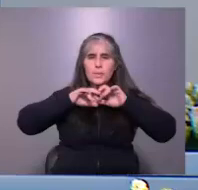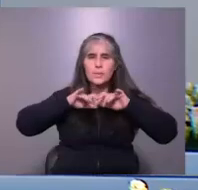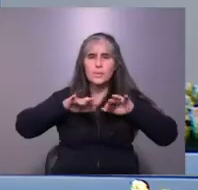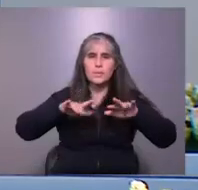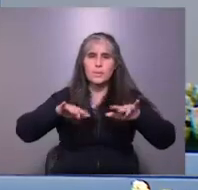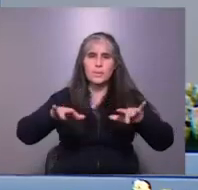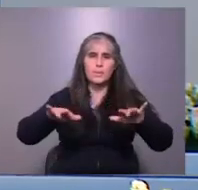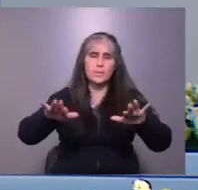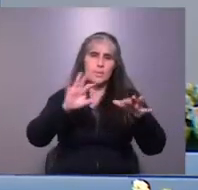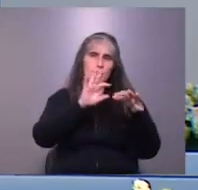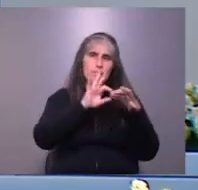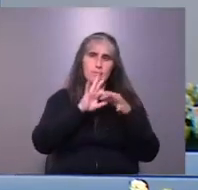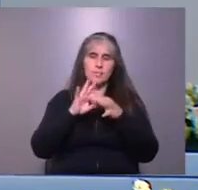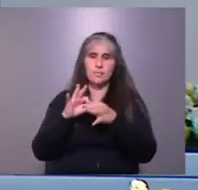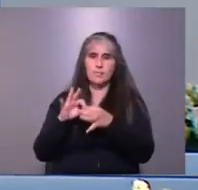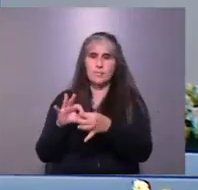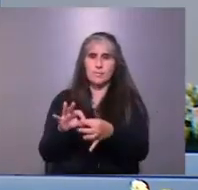cantando numa só